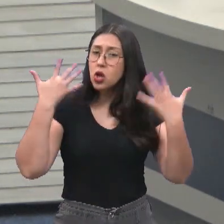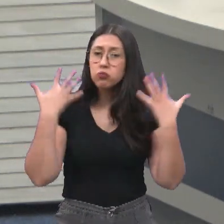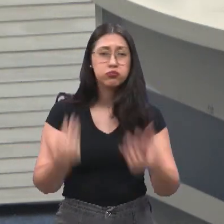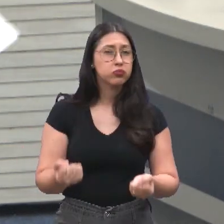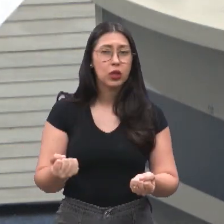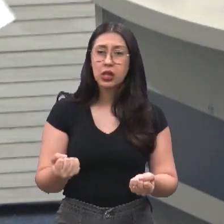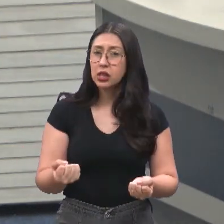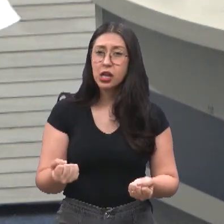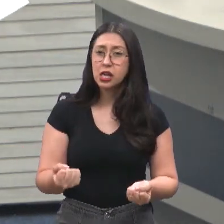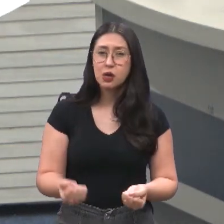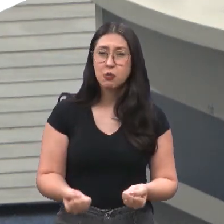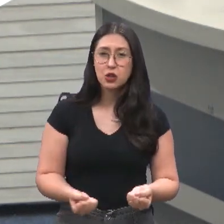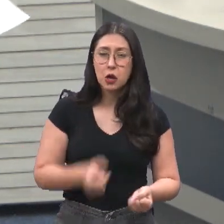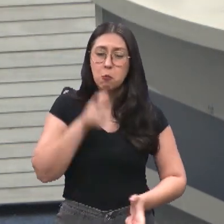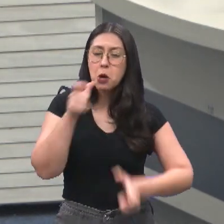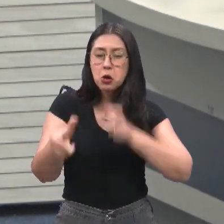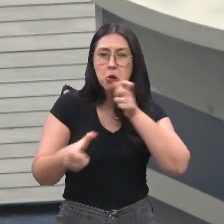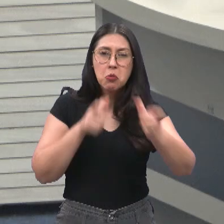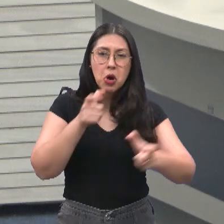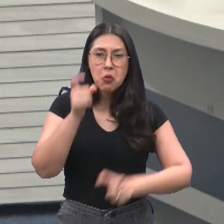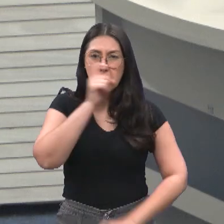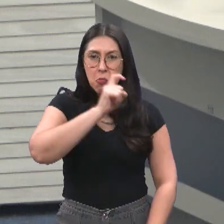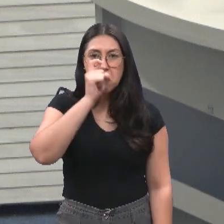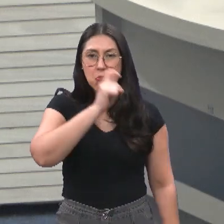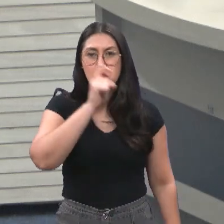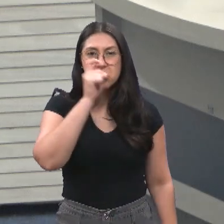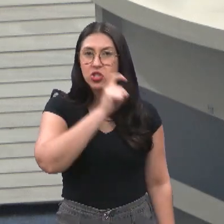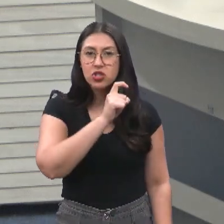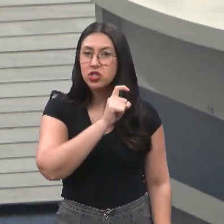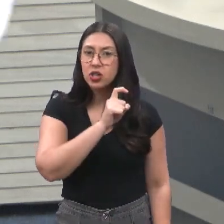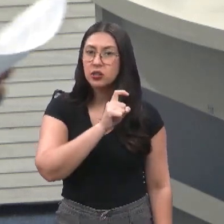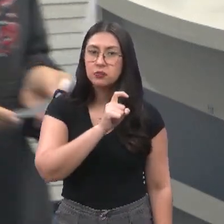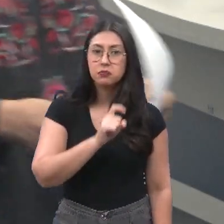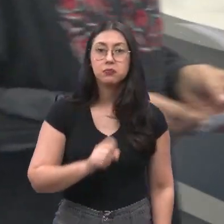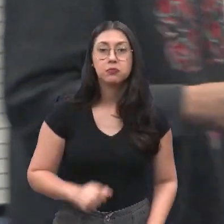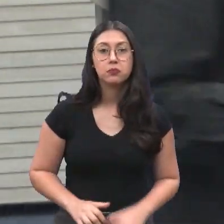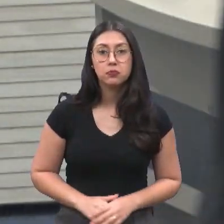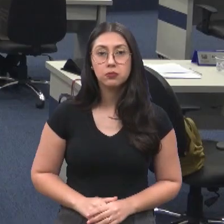nenhuma calúnia, não aceitaremos intolerância.